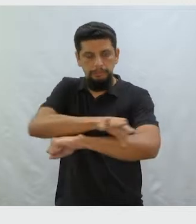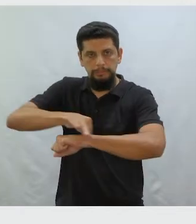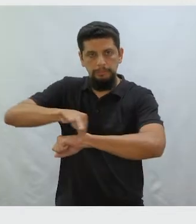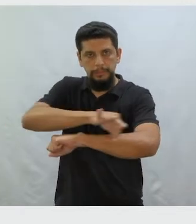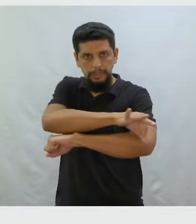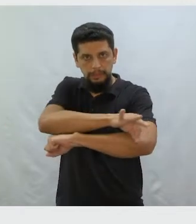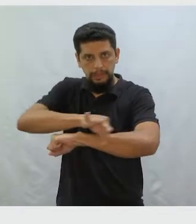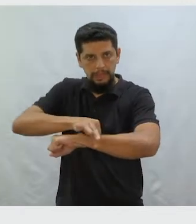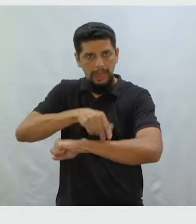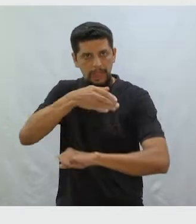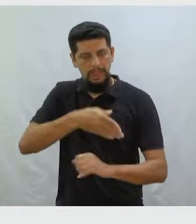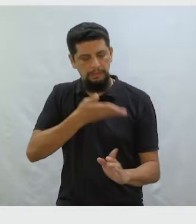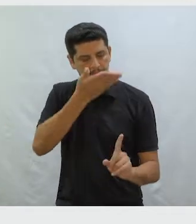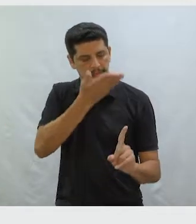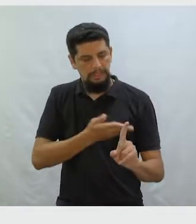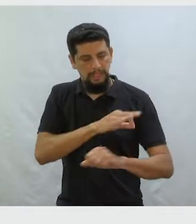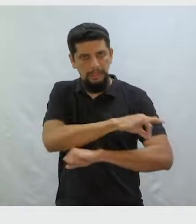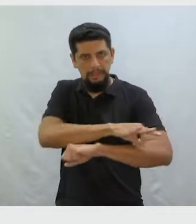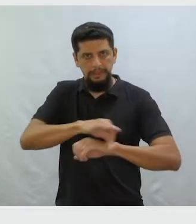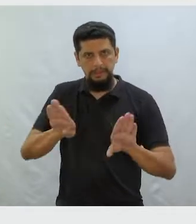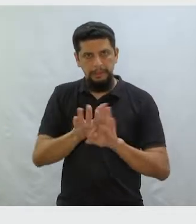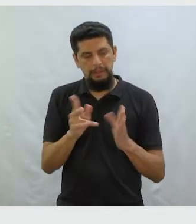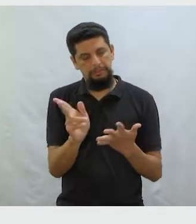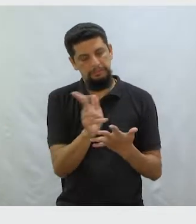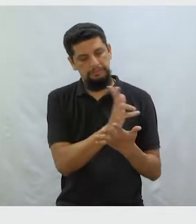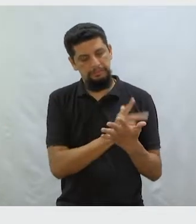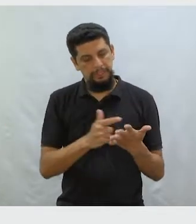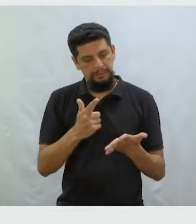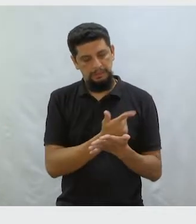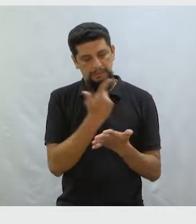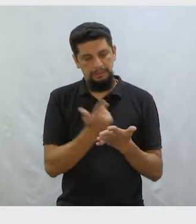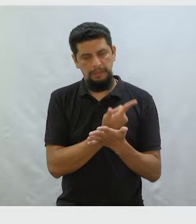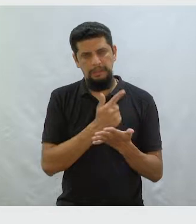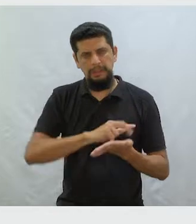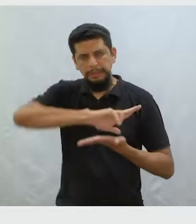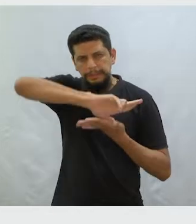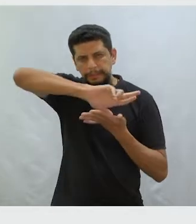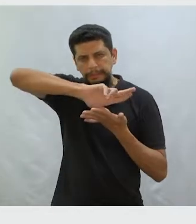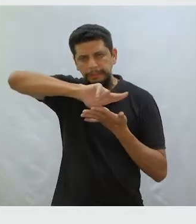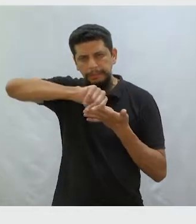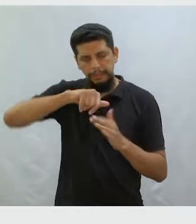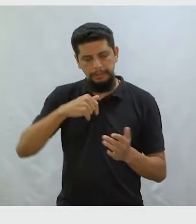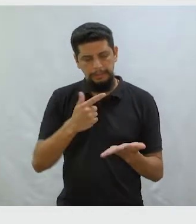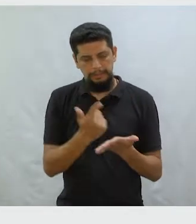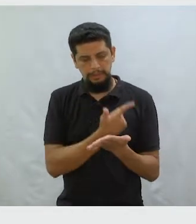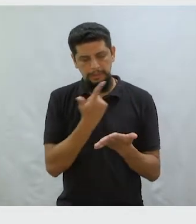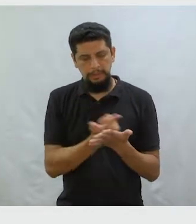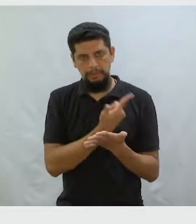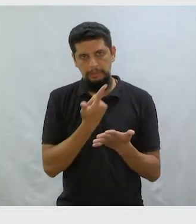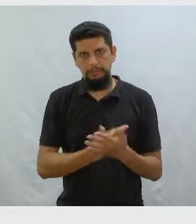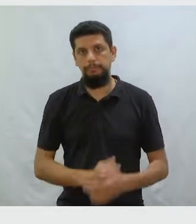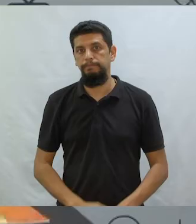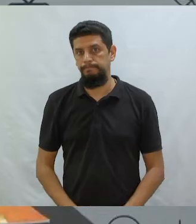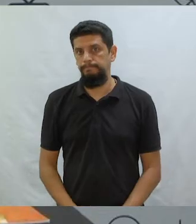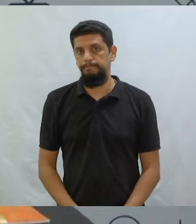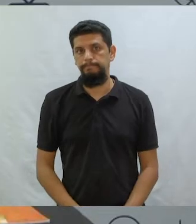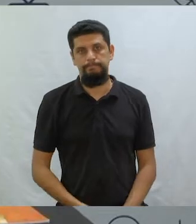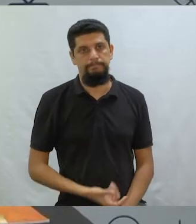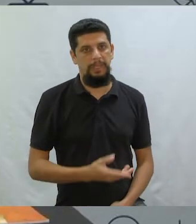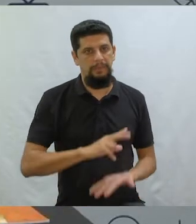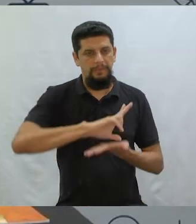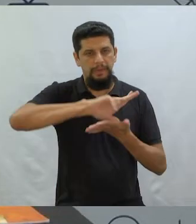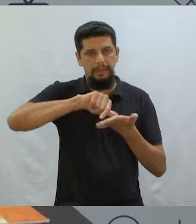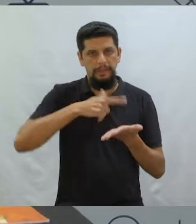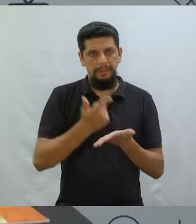então ele é arquiteto e também ilustrador e ele ilustrou várias obras da rut Rocha